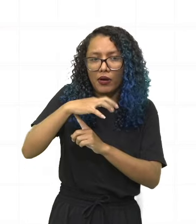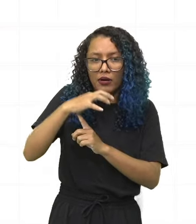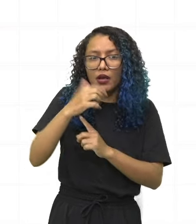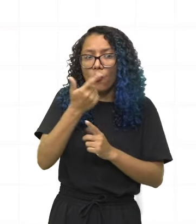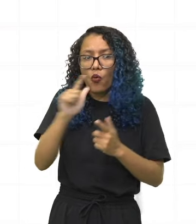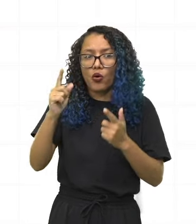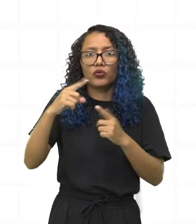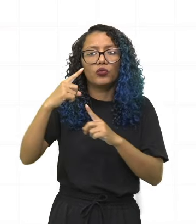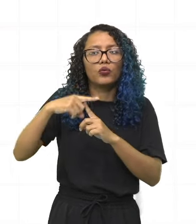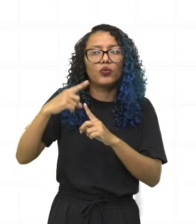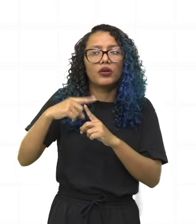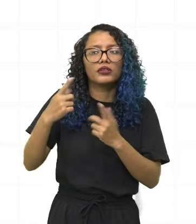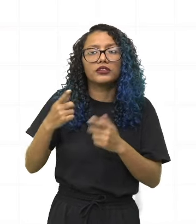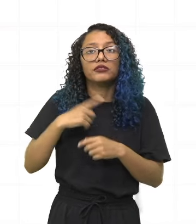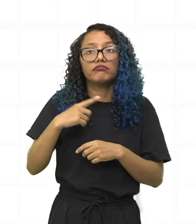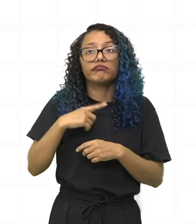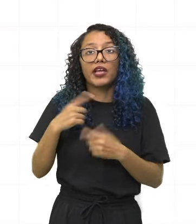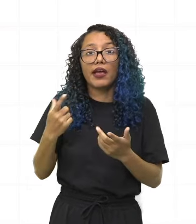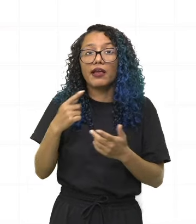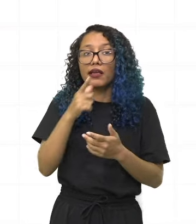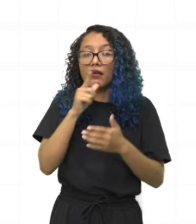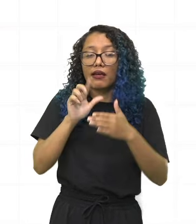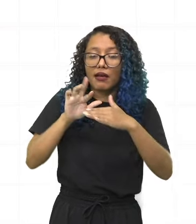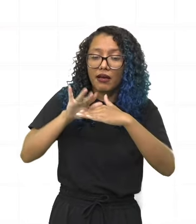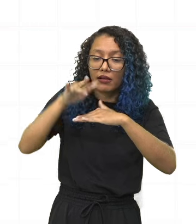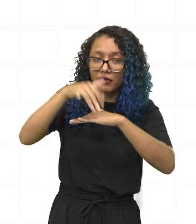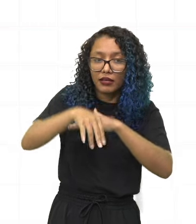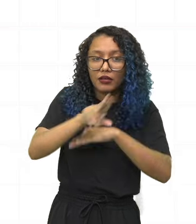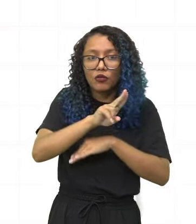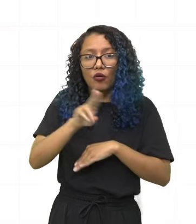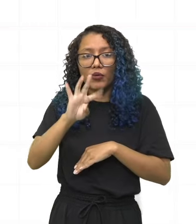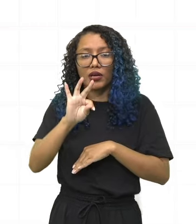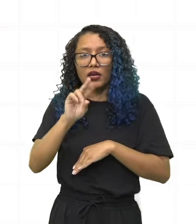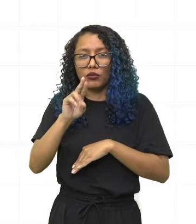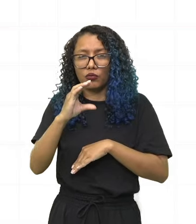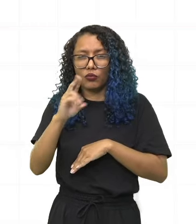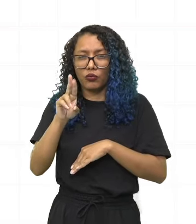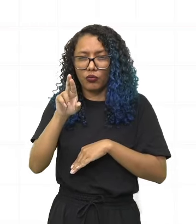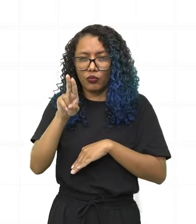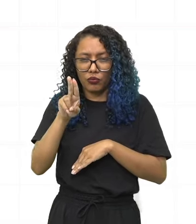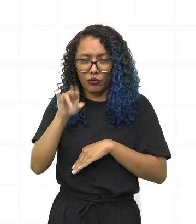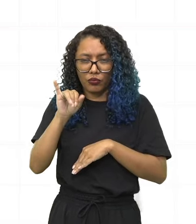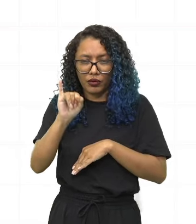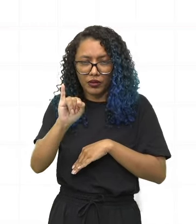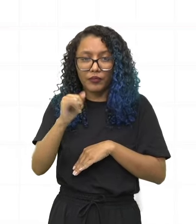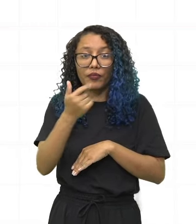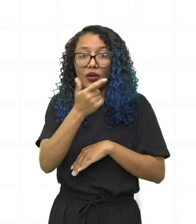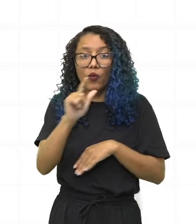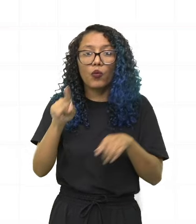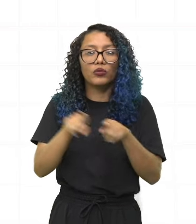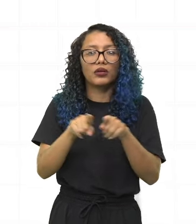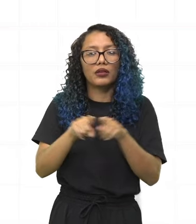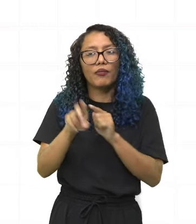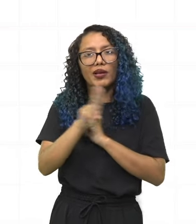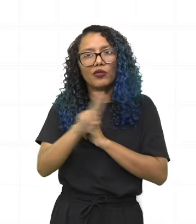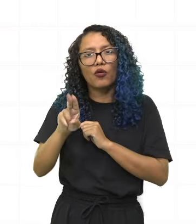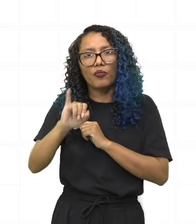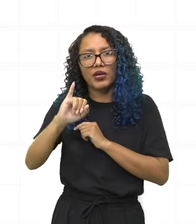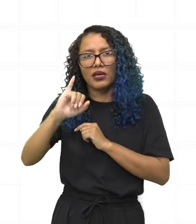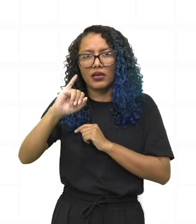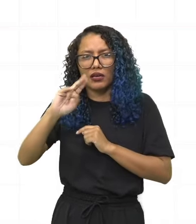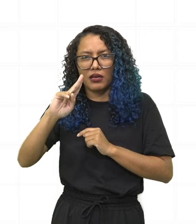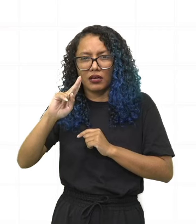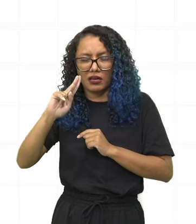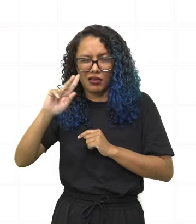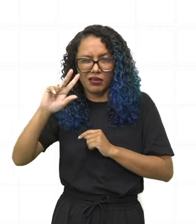destaque para a hidrelétrica de Tucuruí. Temos também a hidrelétrica Ilha Solteira, no Rio Paraná.